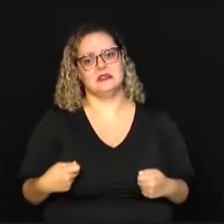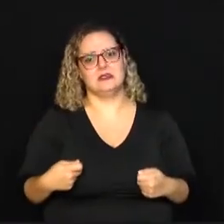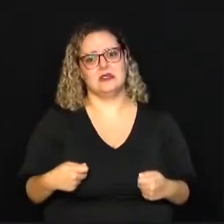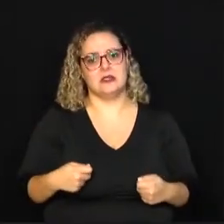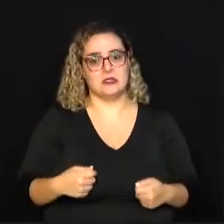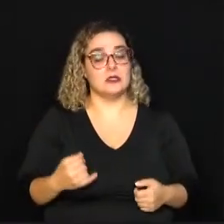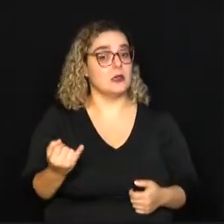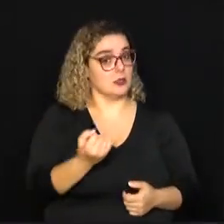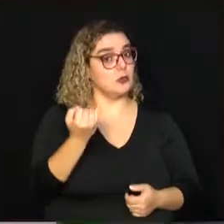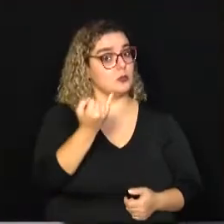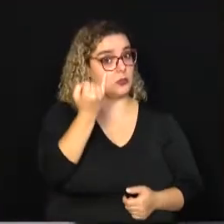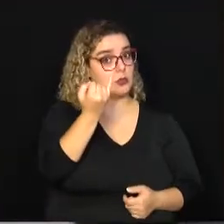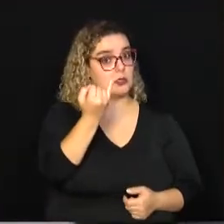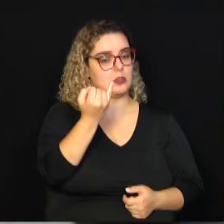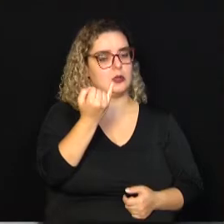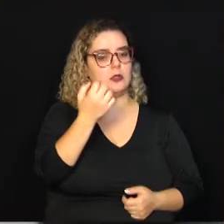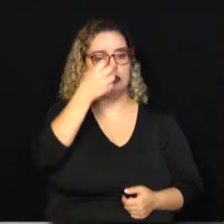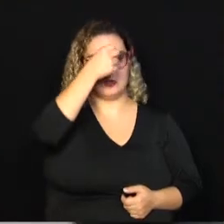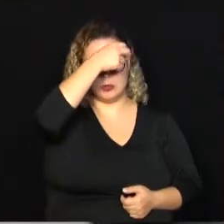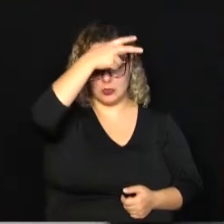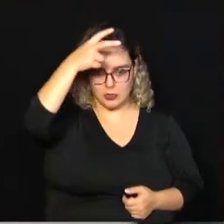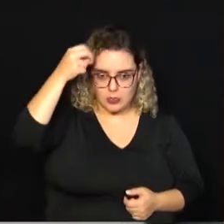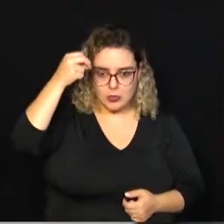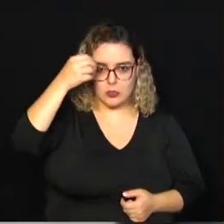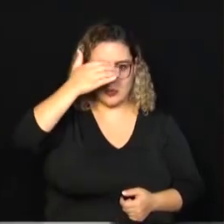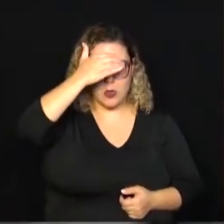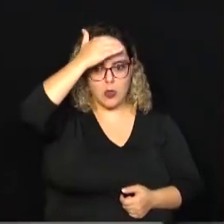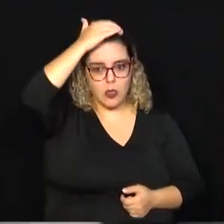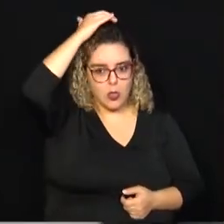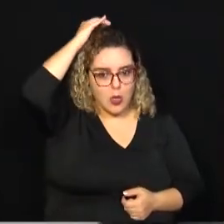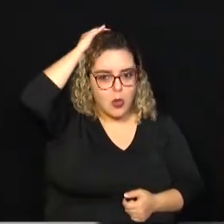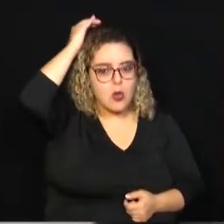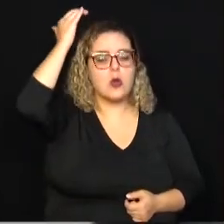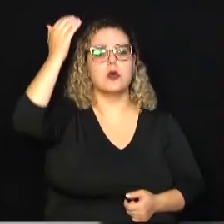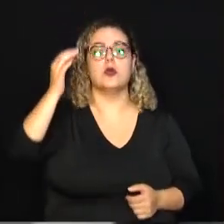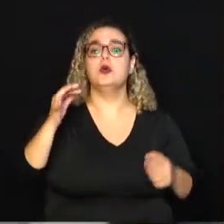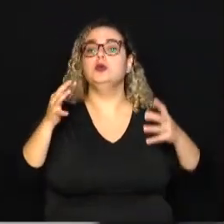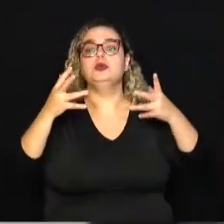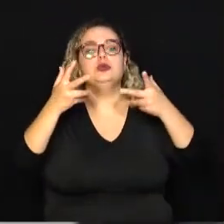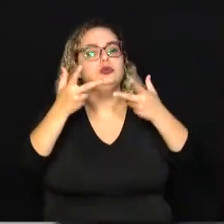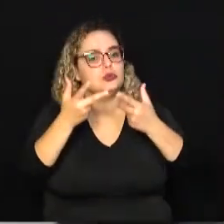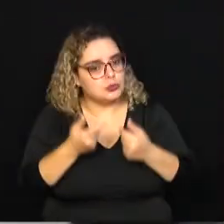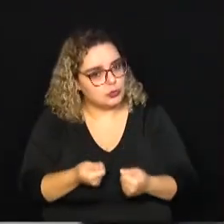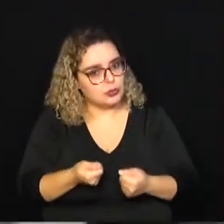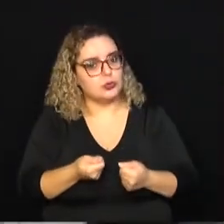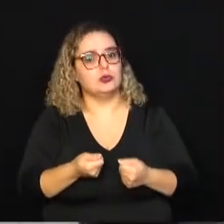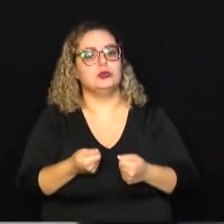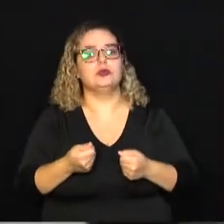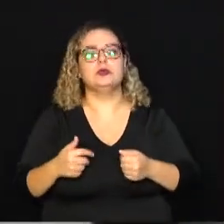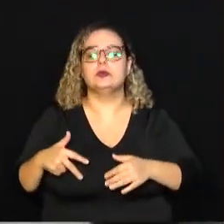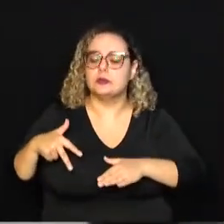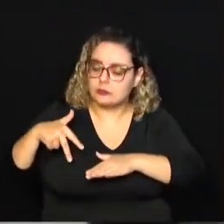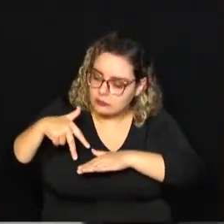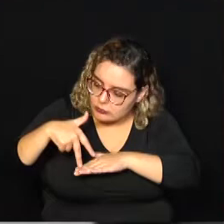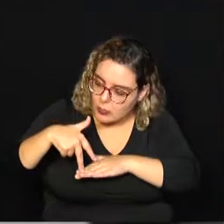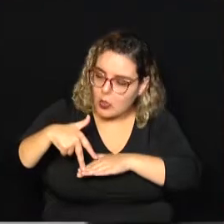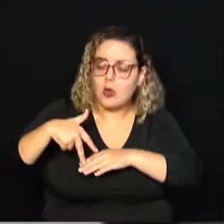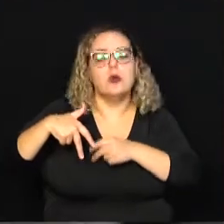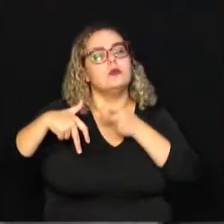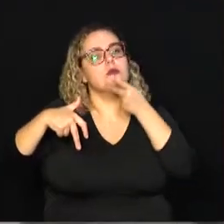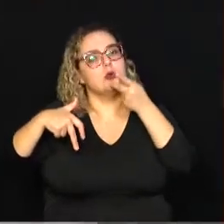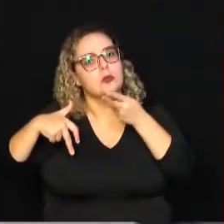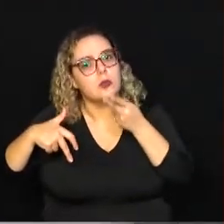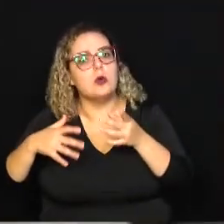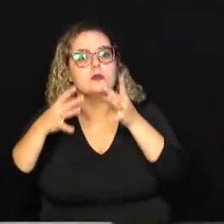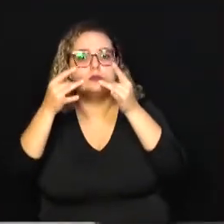fundamental o prefeito municipal, o Dário, né, as autoridades fazerem um discurso público positivo, propositivo,